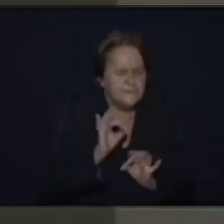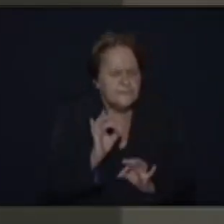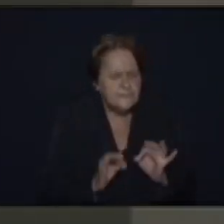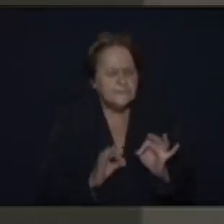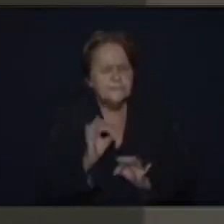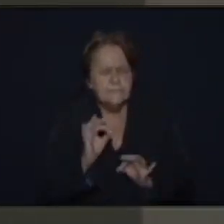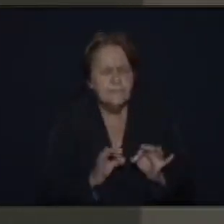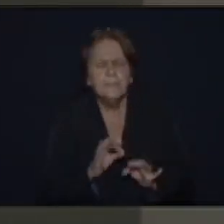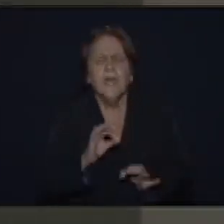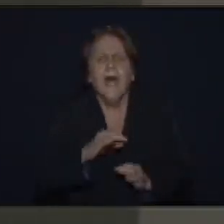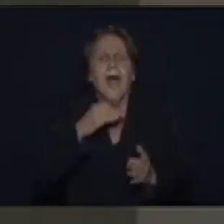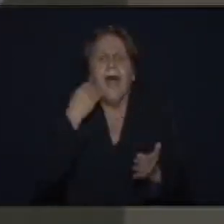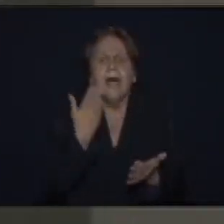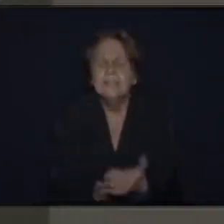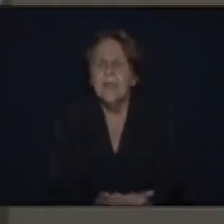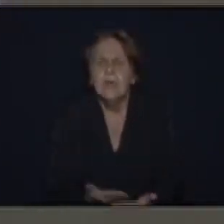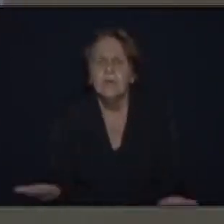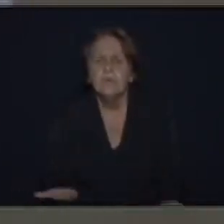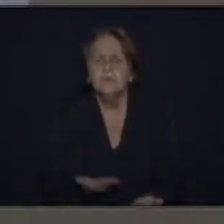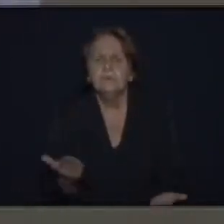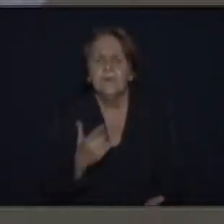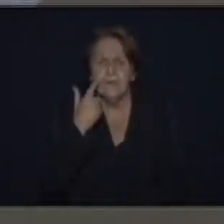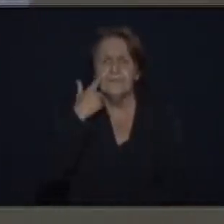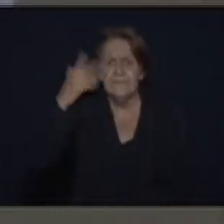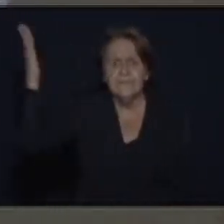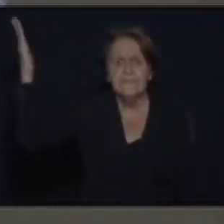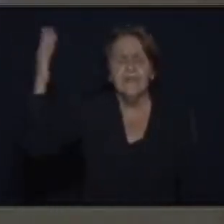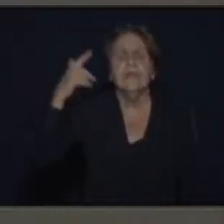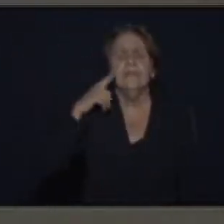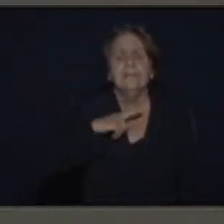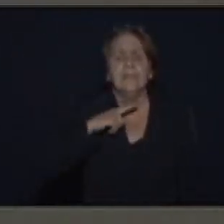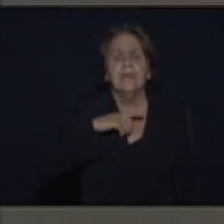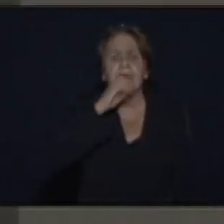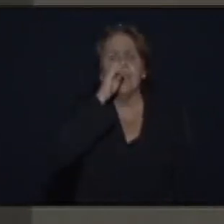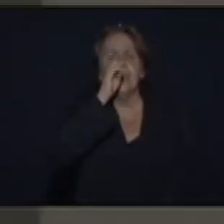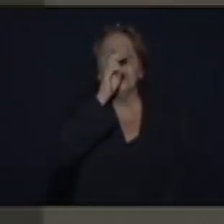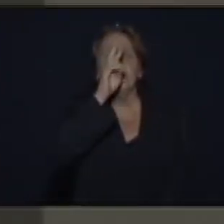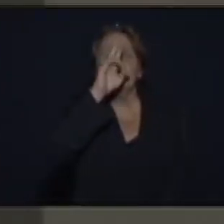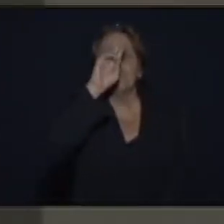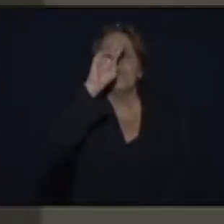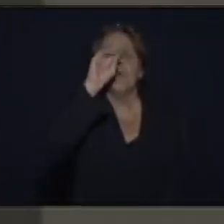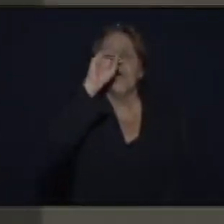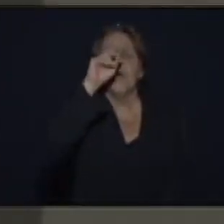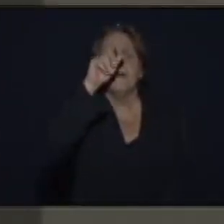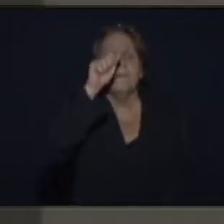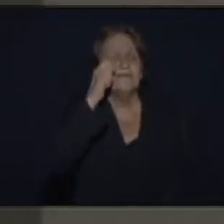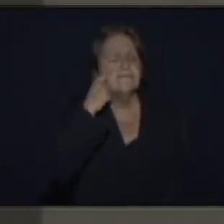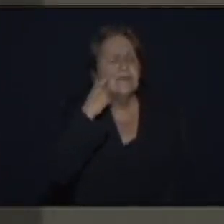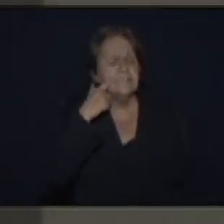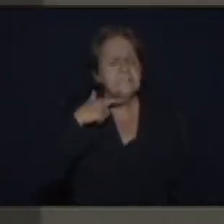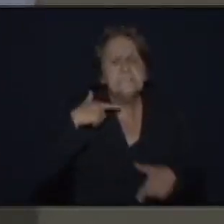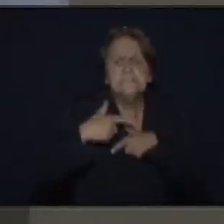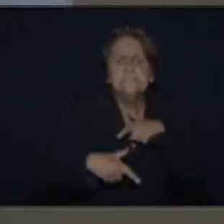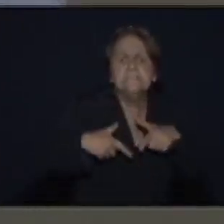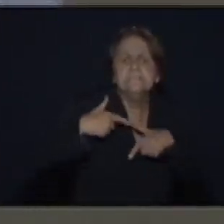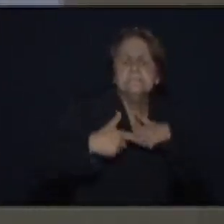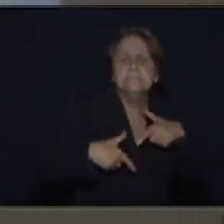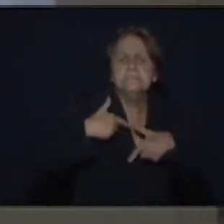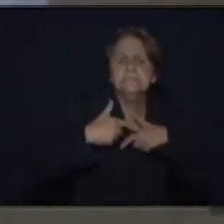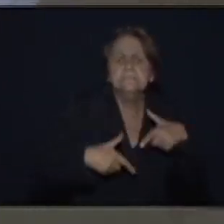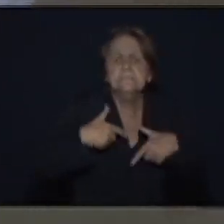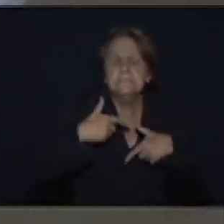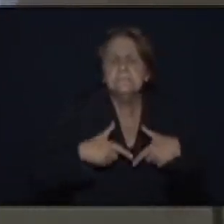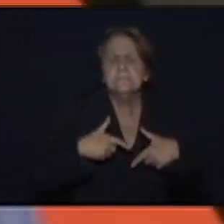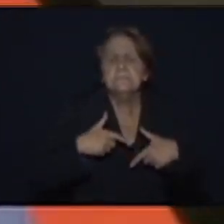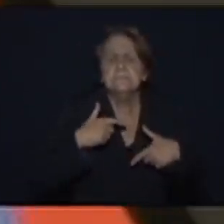mesmo Europa Está Vivendo uma crise que coloca em cheque ou está testando a sua resiliência nesses valores que